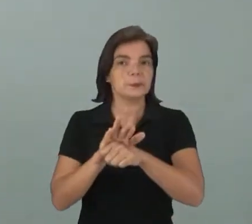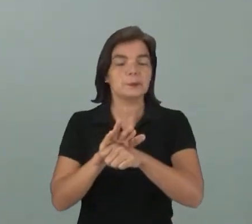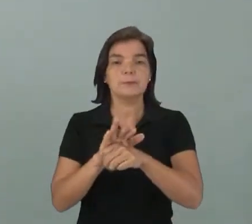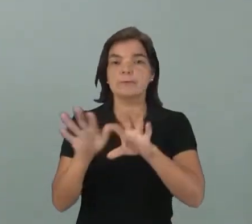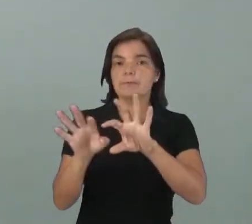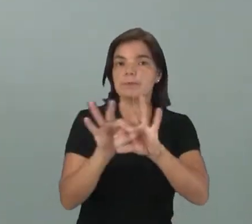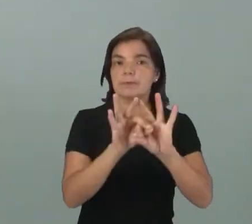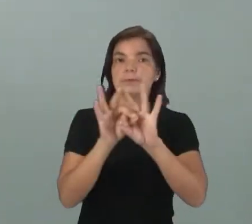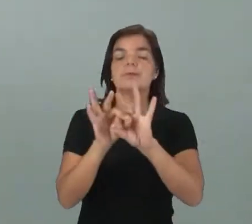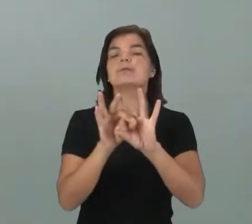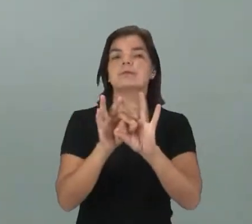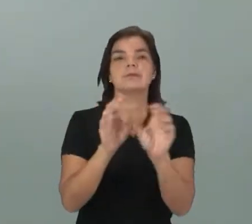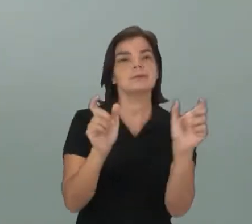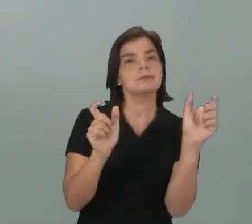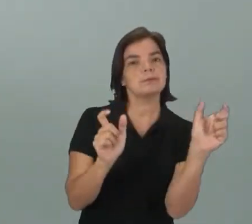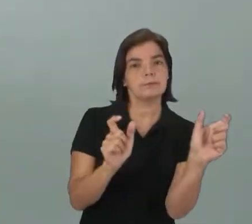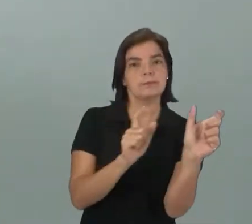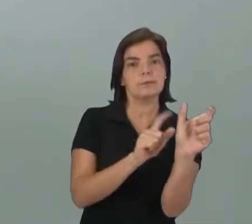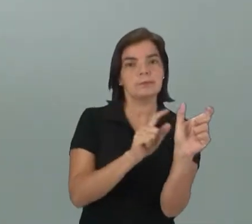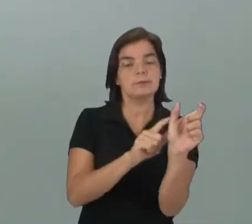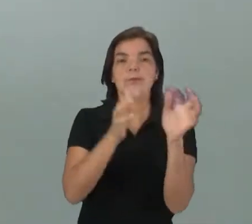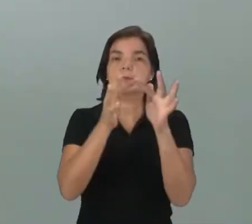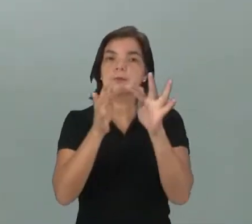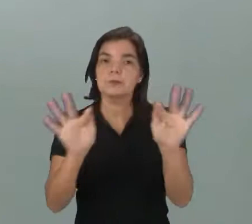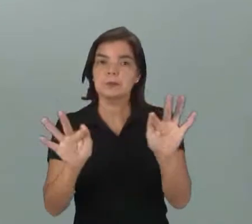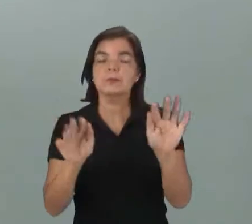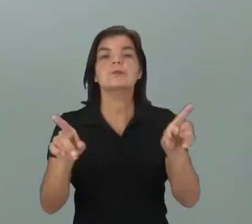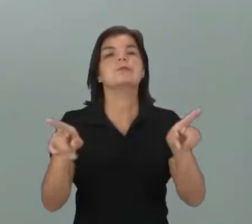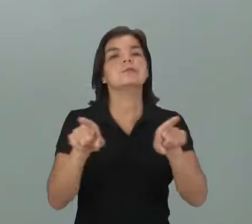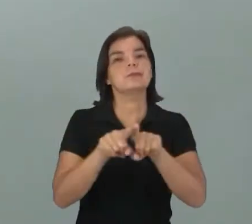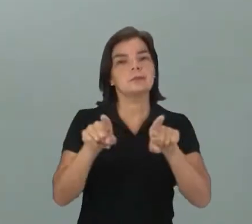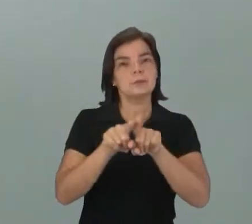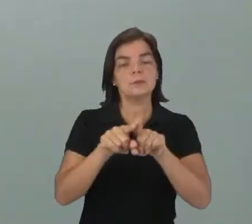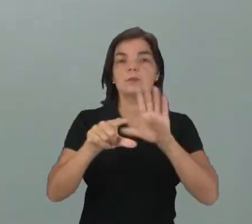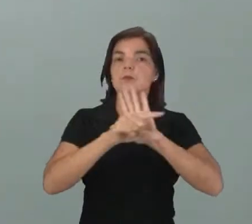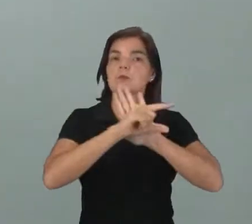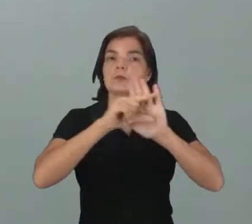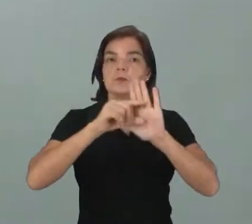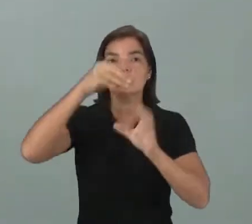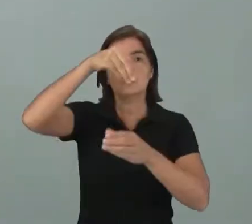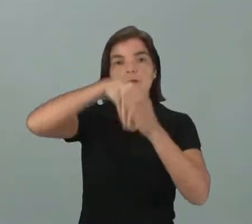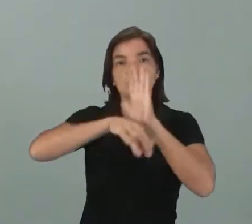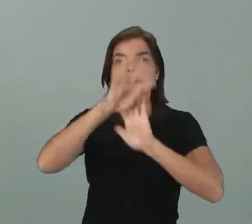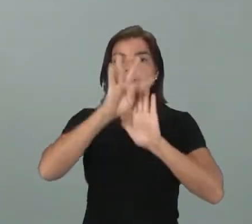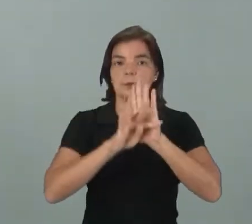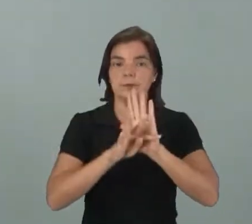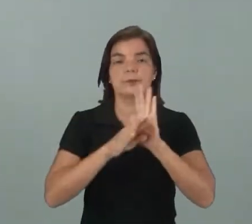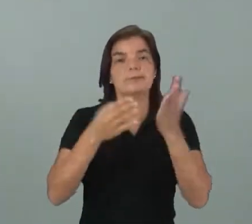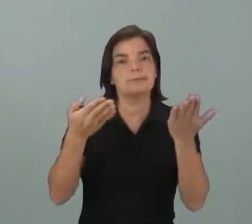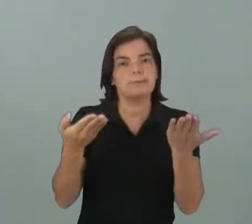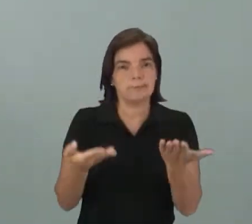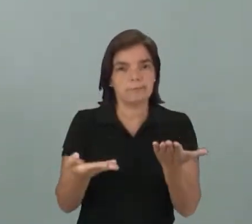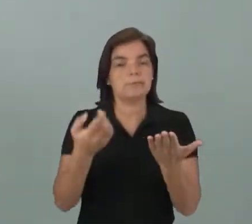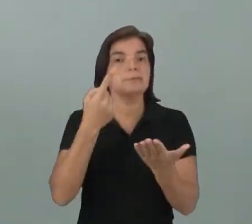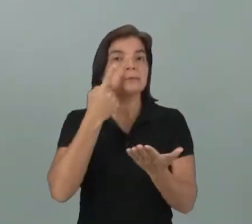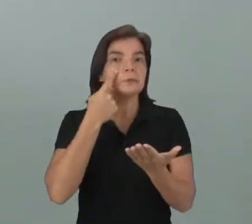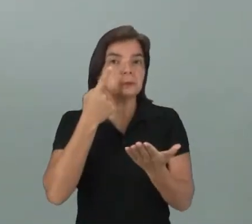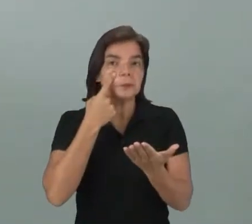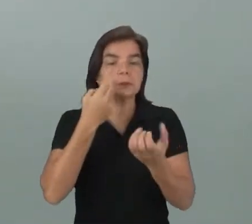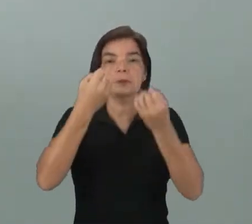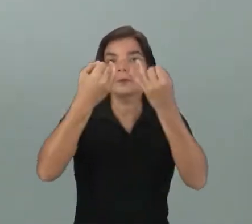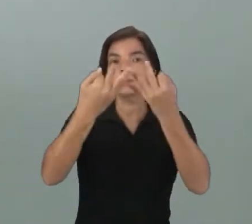a ligação entre palavras, frases e até mesmo parágrafos dentro de um texto. Agora, nós iremos